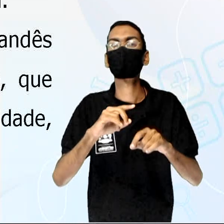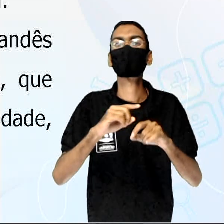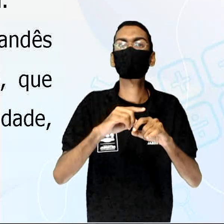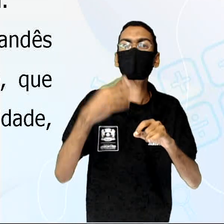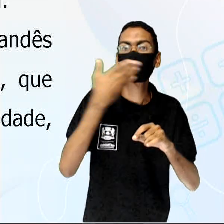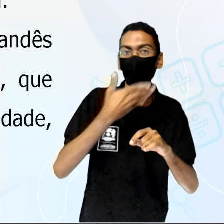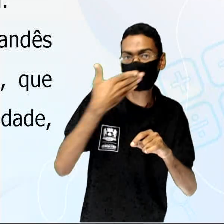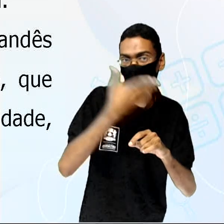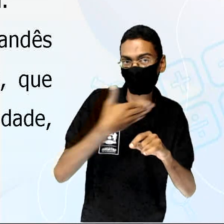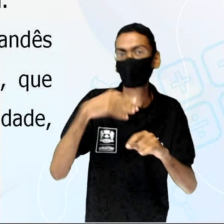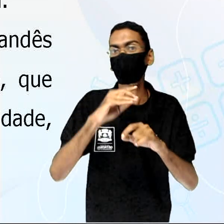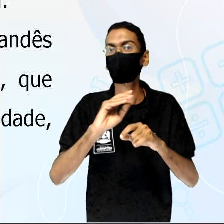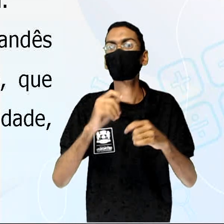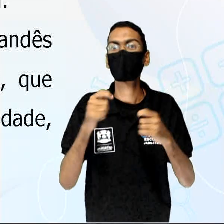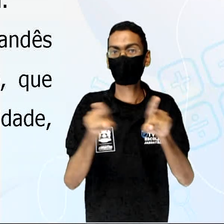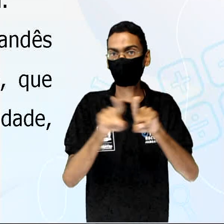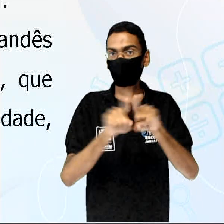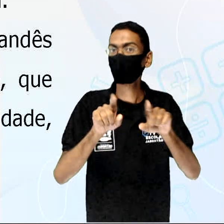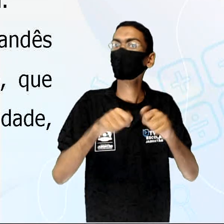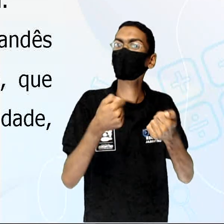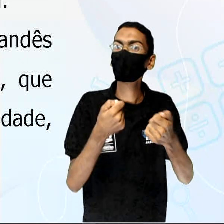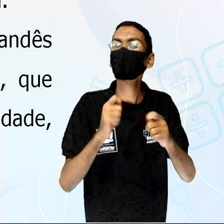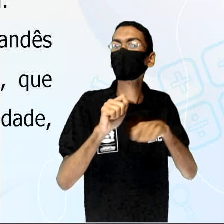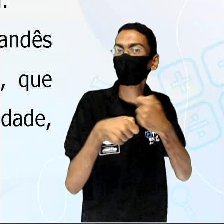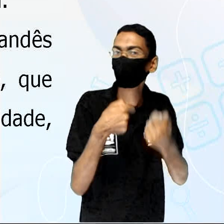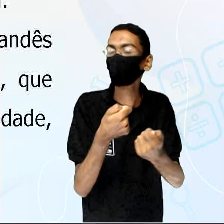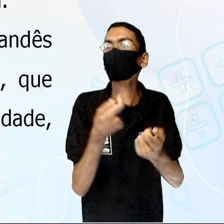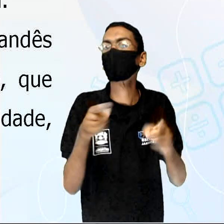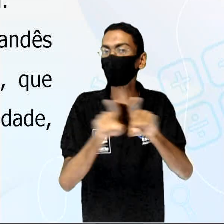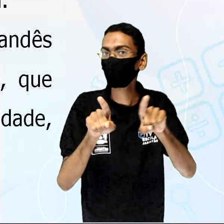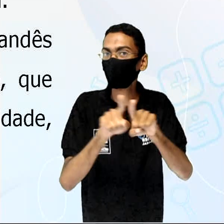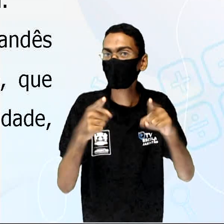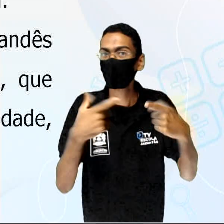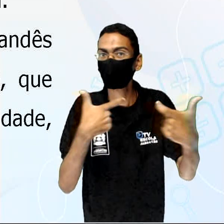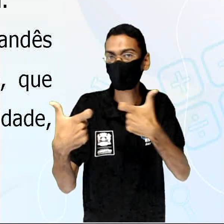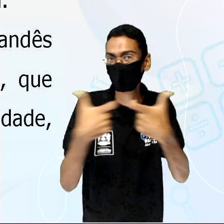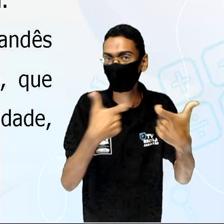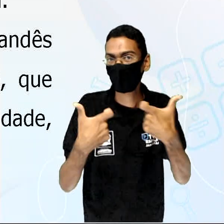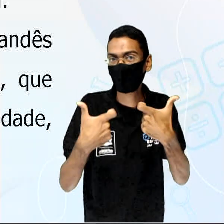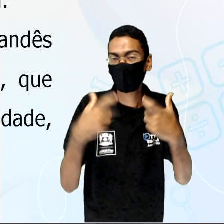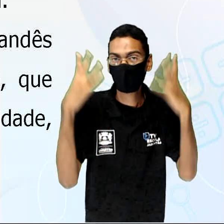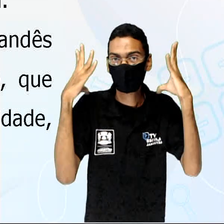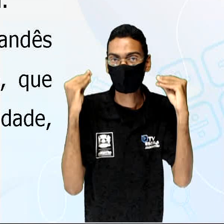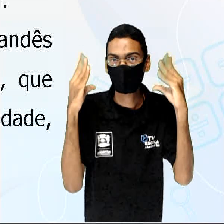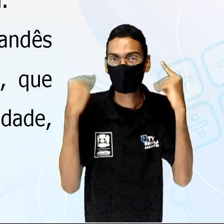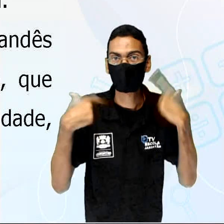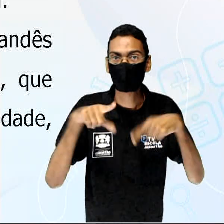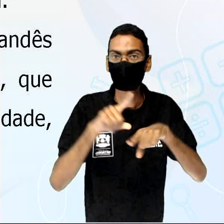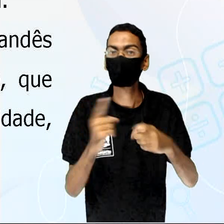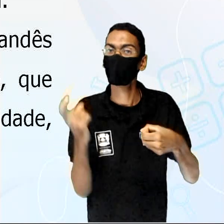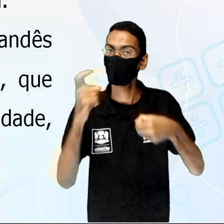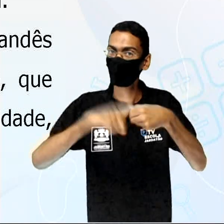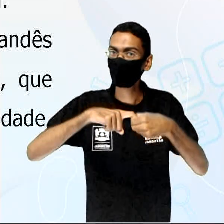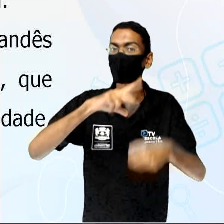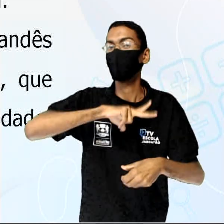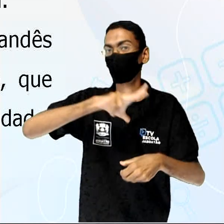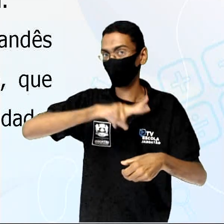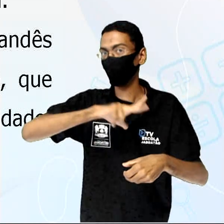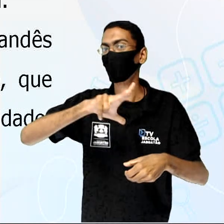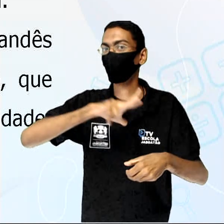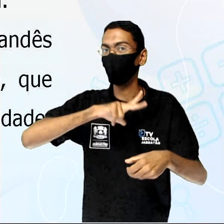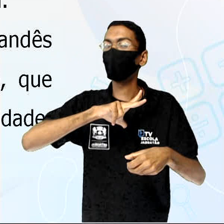o que levou a uma guerra, a guerra de expulsão dos holandeses, que voltou para o controle de Portugal, a região que eles tinham